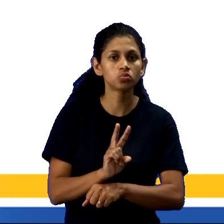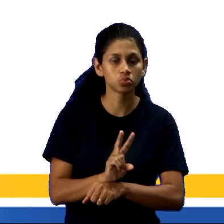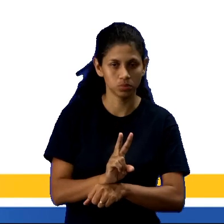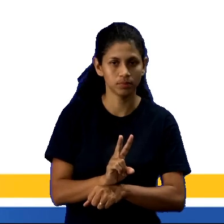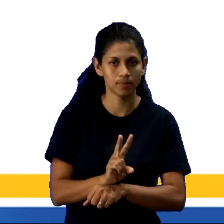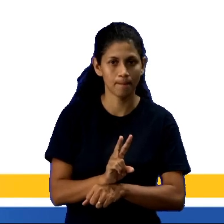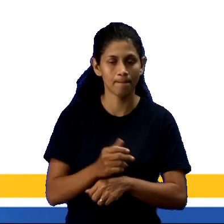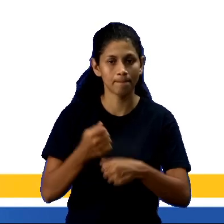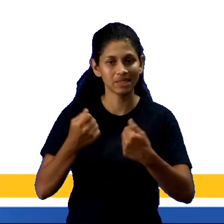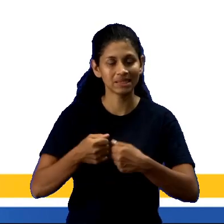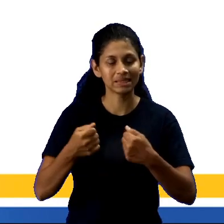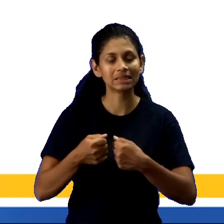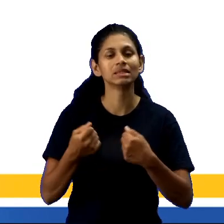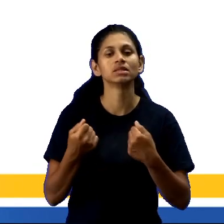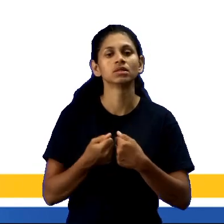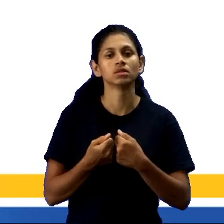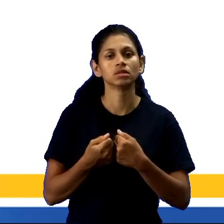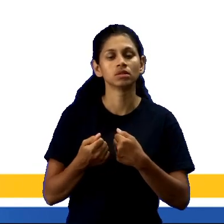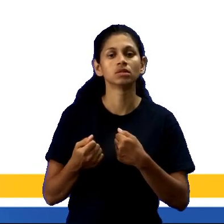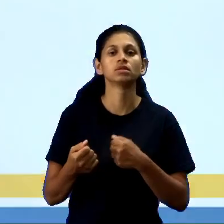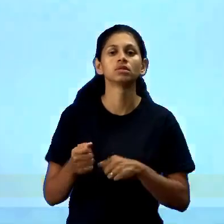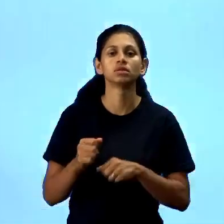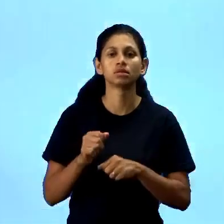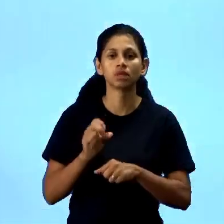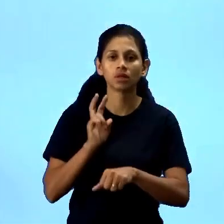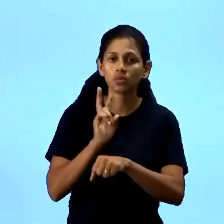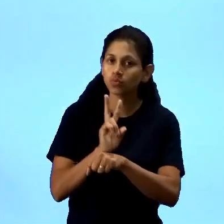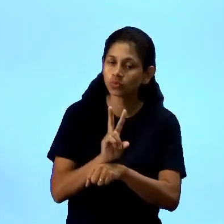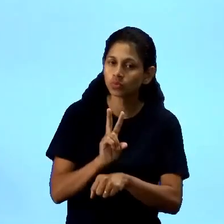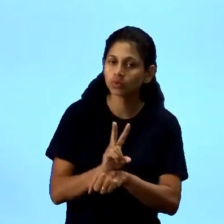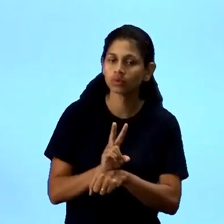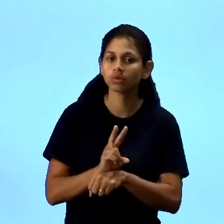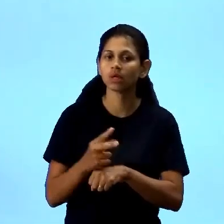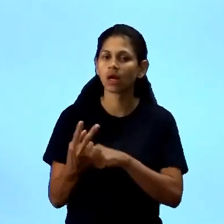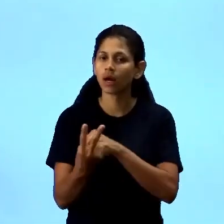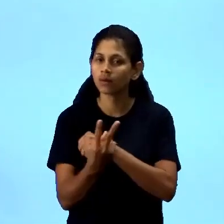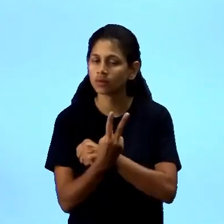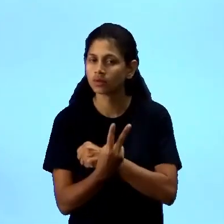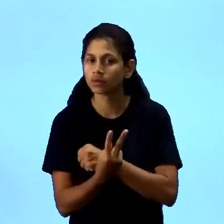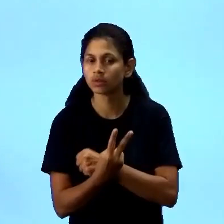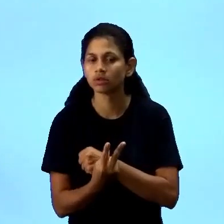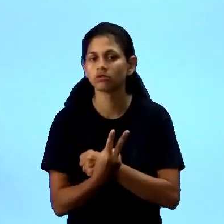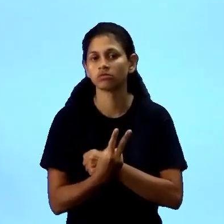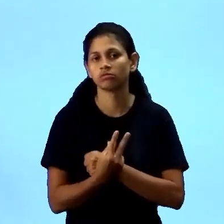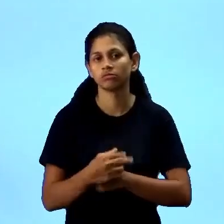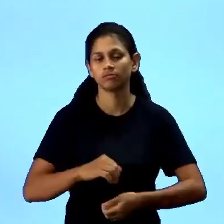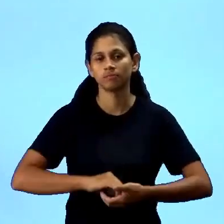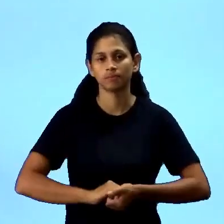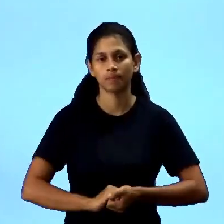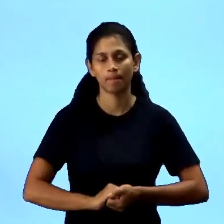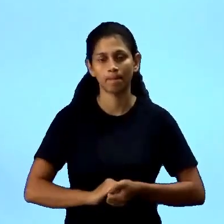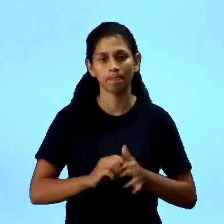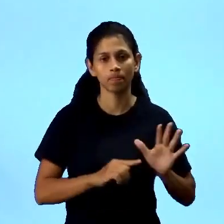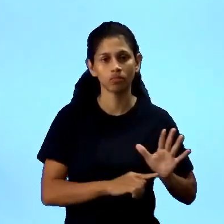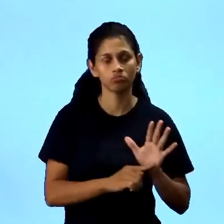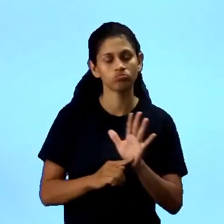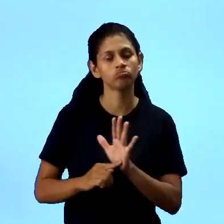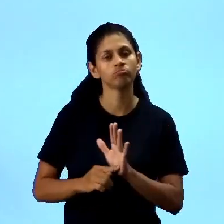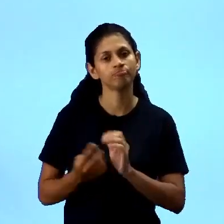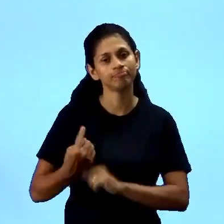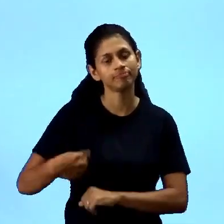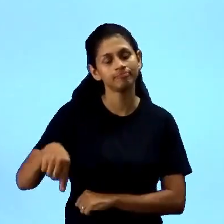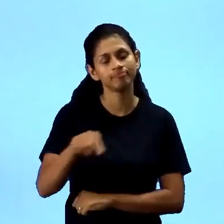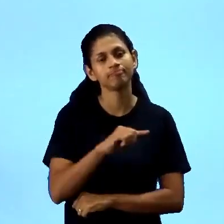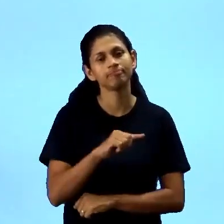tratá-los, educá-los ou protegê-los. Então é isso, mostrei um pouco para vocês, né, para trazer também a conscientização